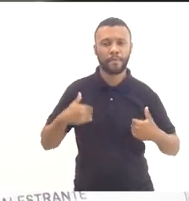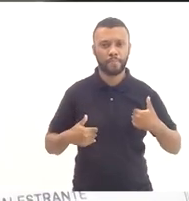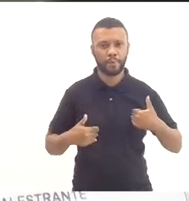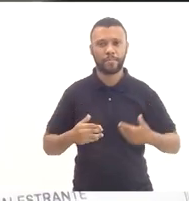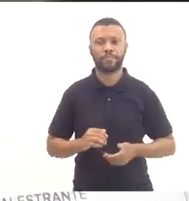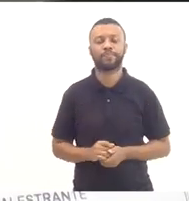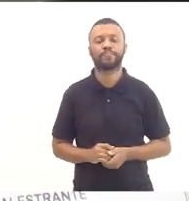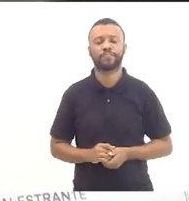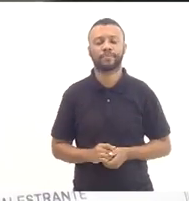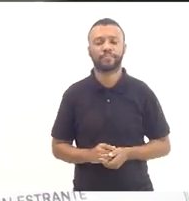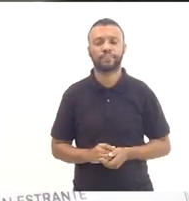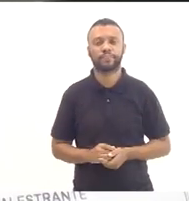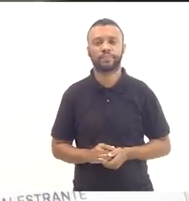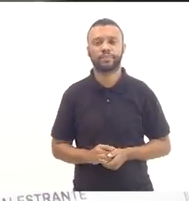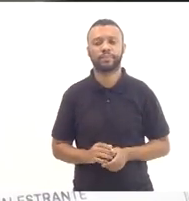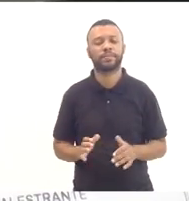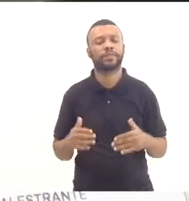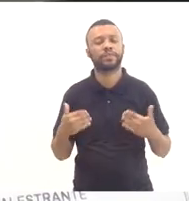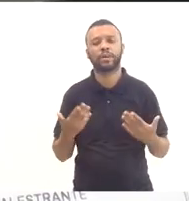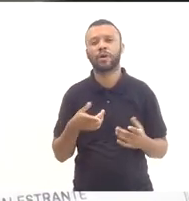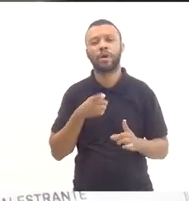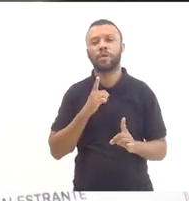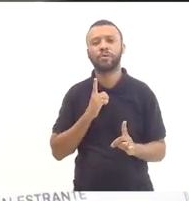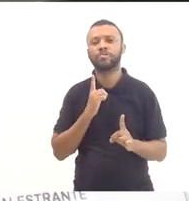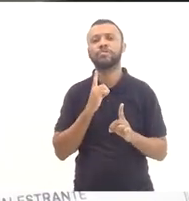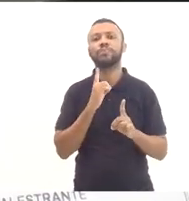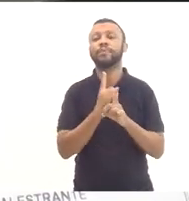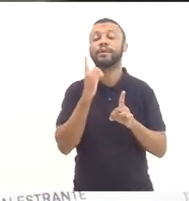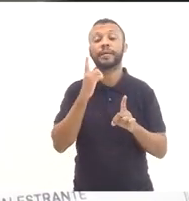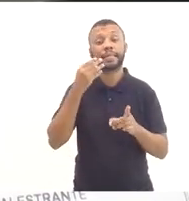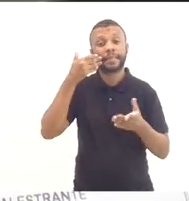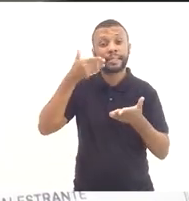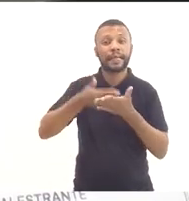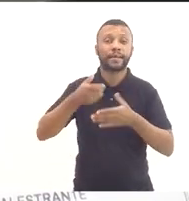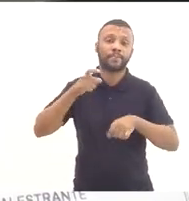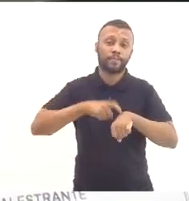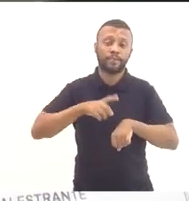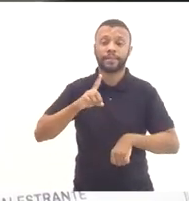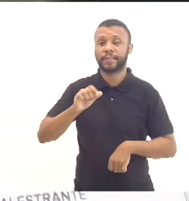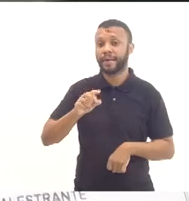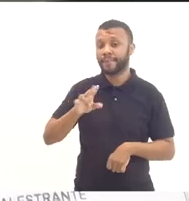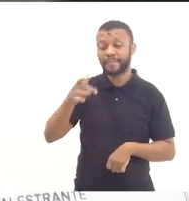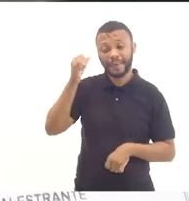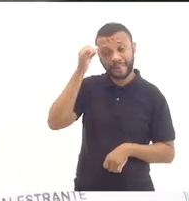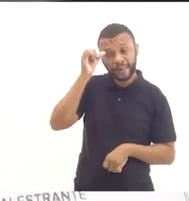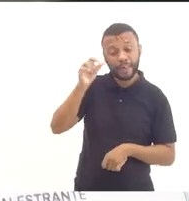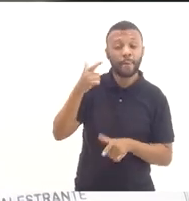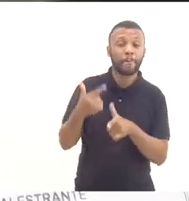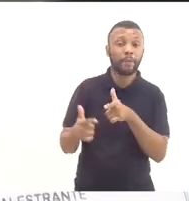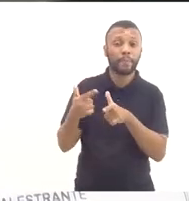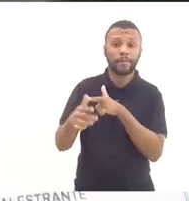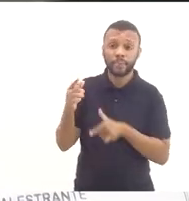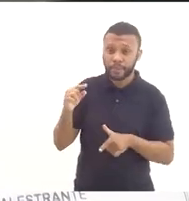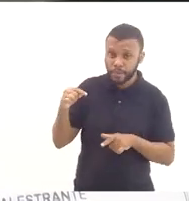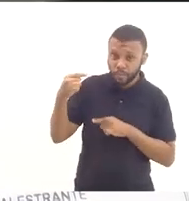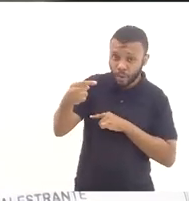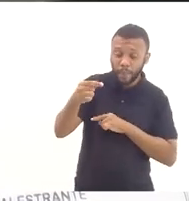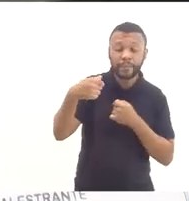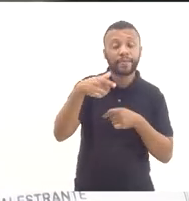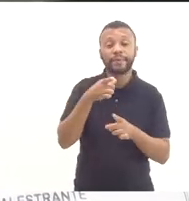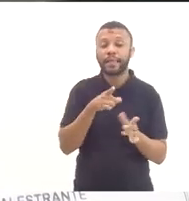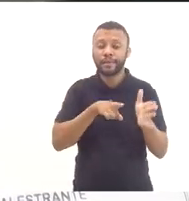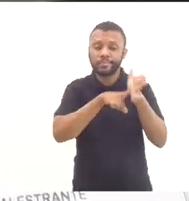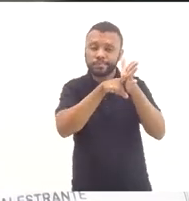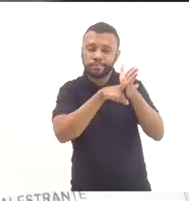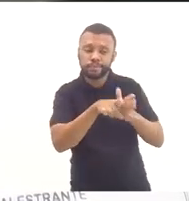então eu descobri isso a essa altura o Davi para que não tivesse sequela precisava ter descoberto isso desde